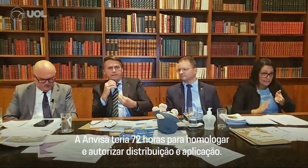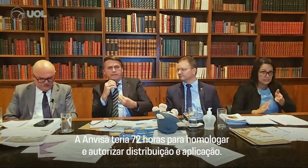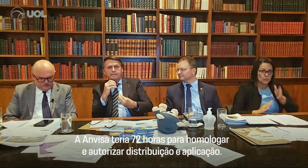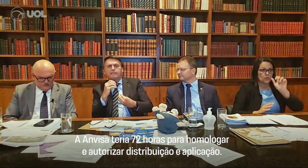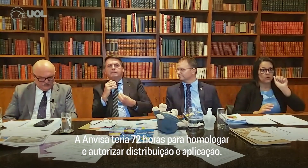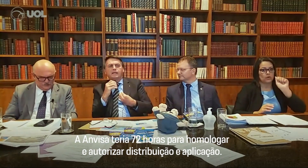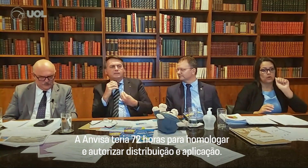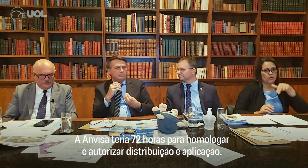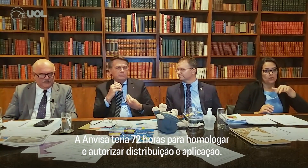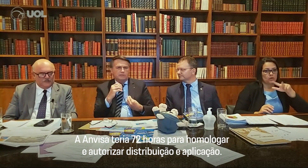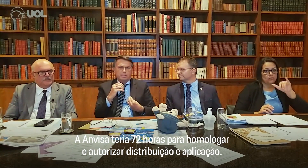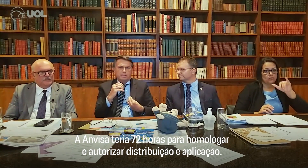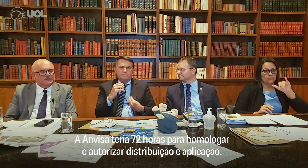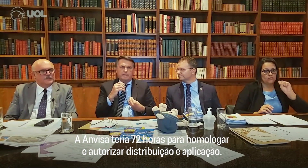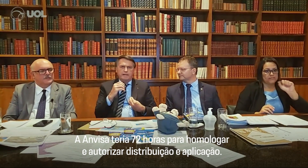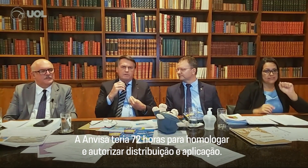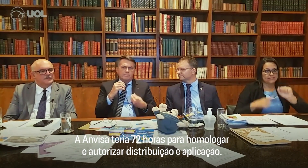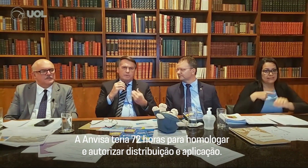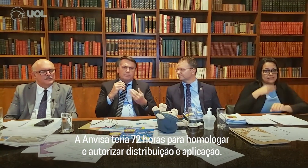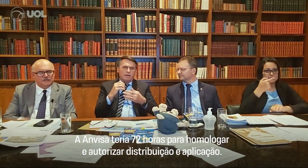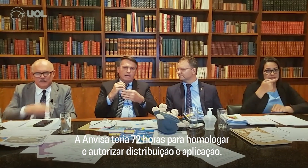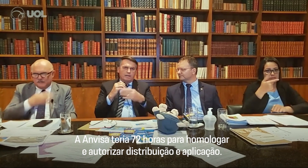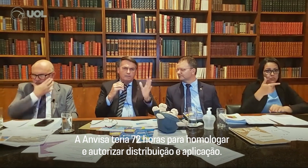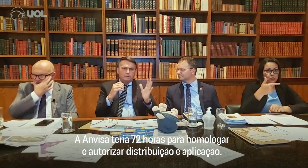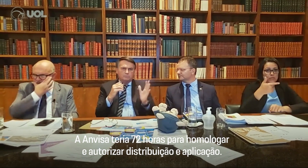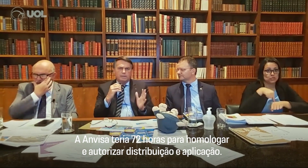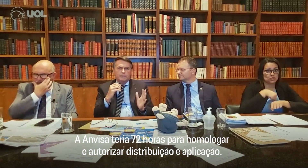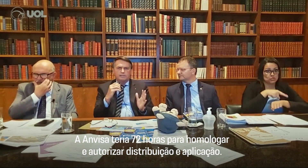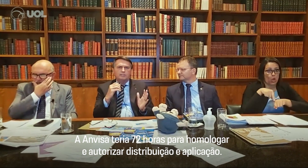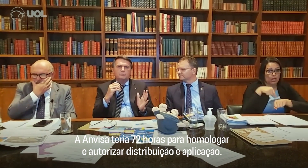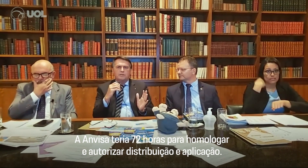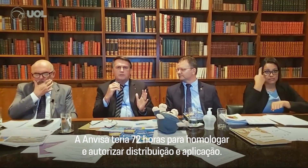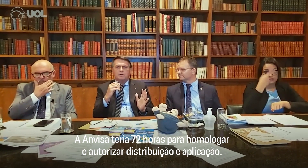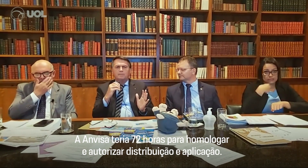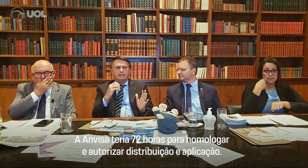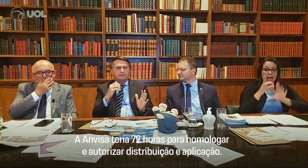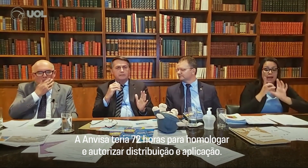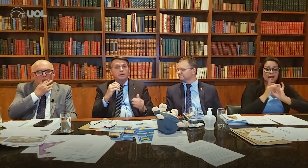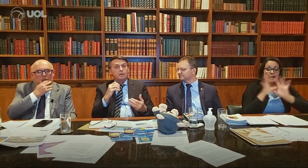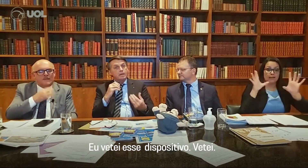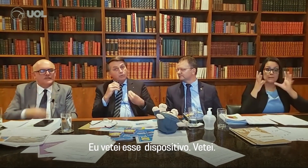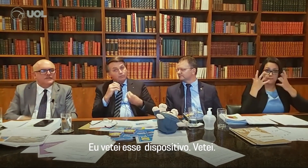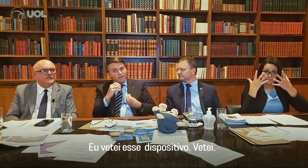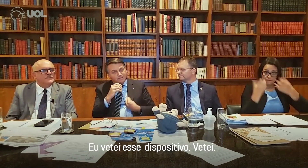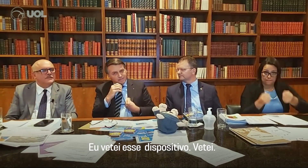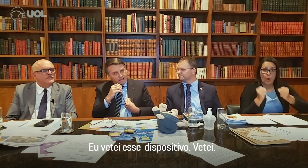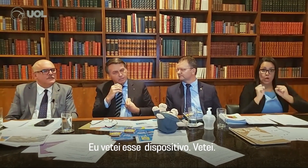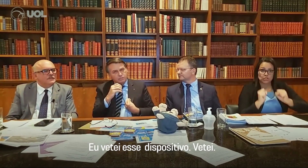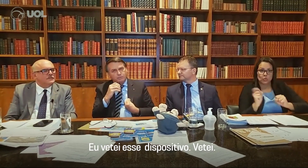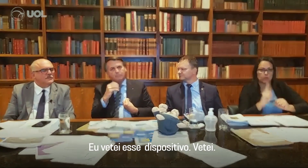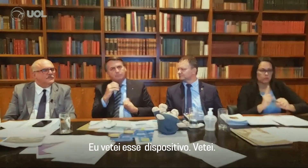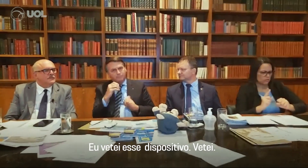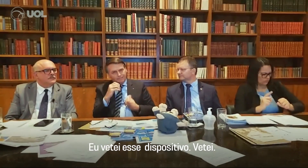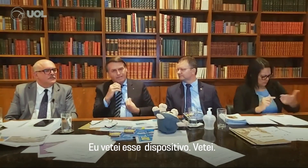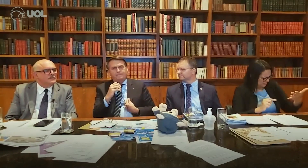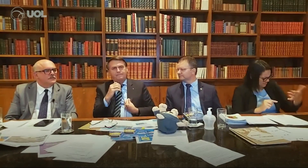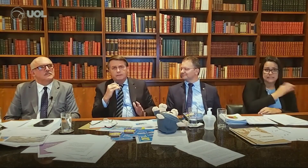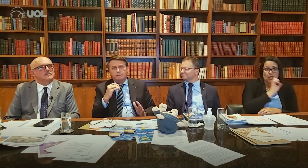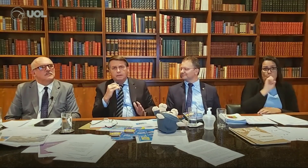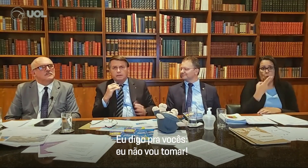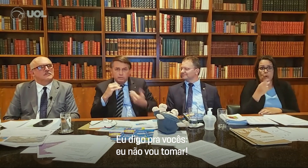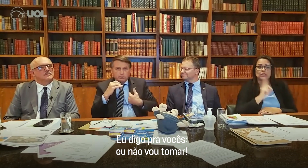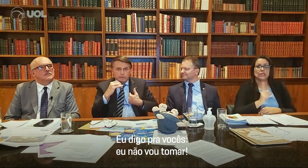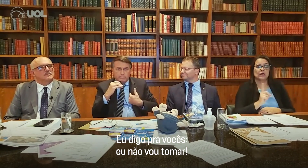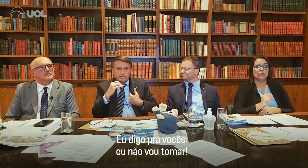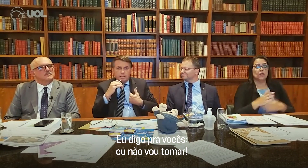Anvisa teria 72 horas para homologar e autorizar a distribuição e aplicação. Eu vetei esse dispositivo, vetei.